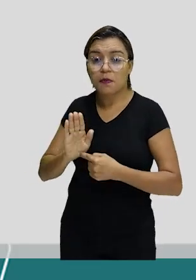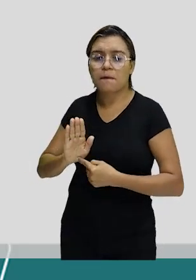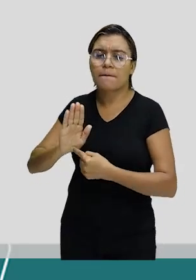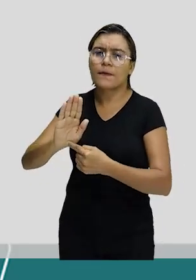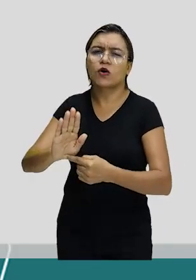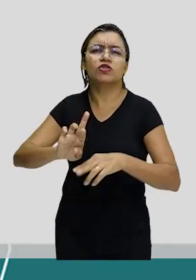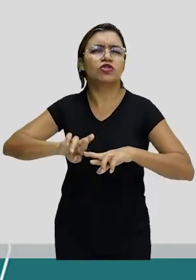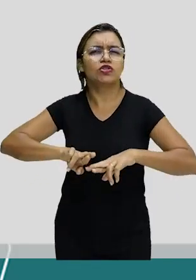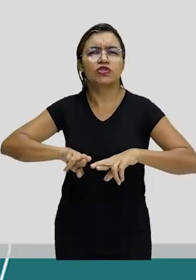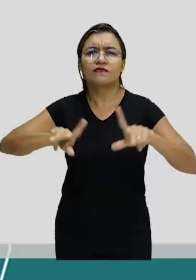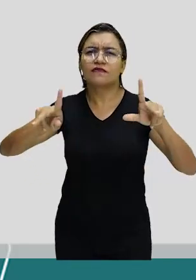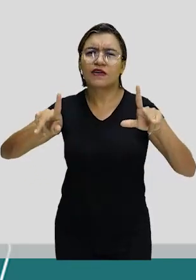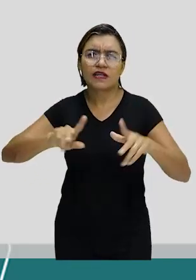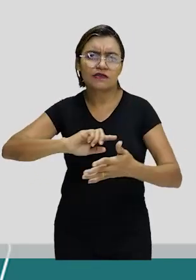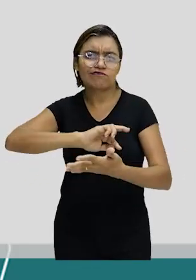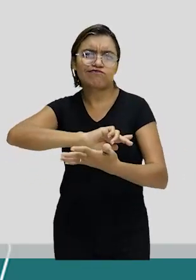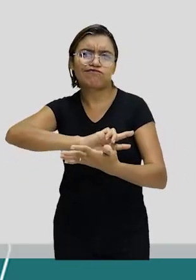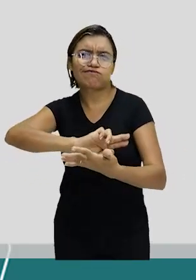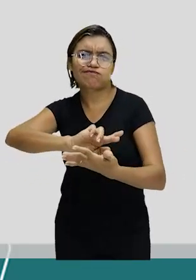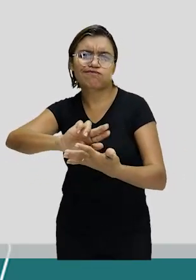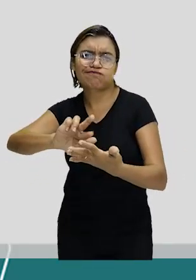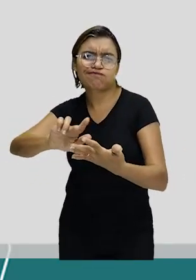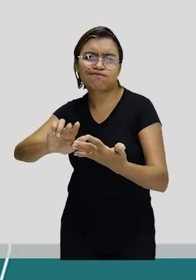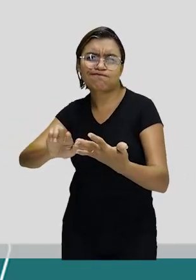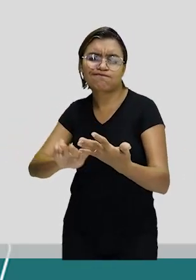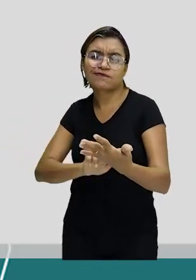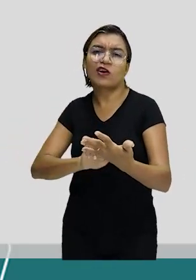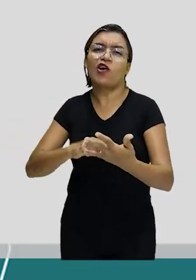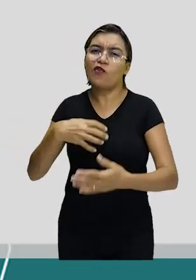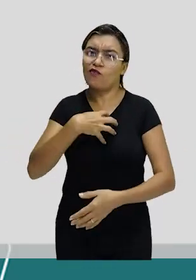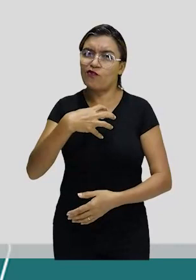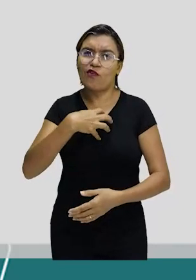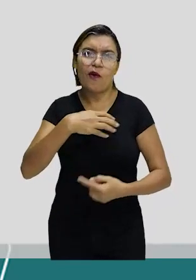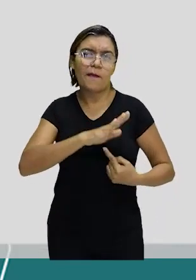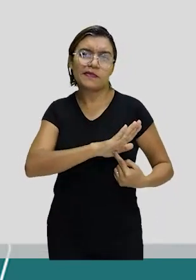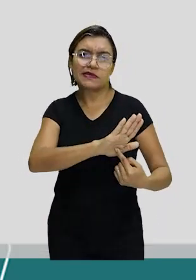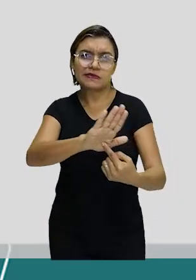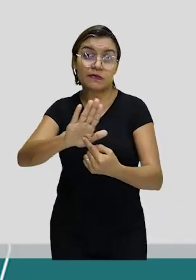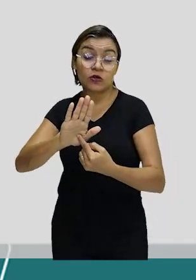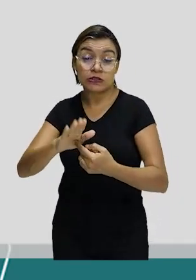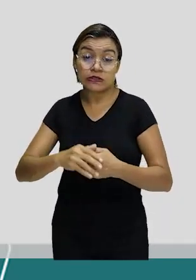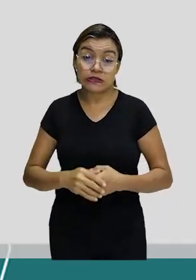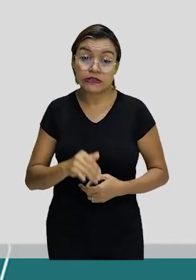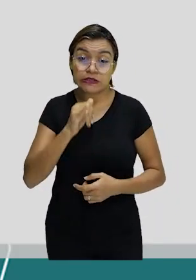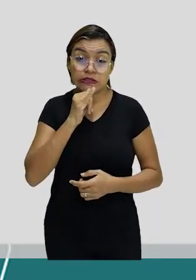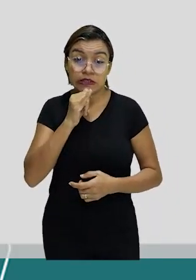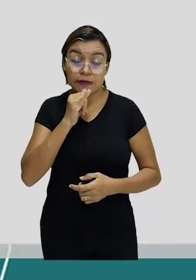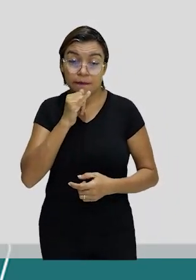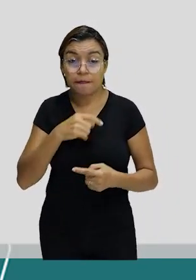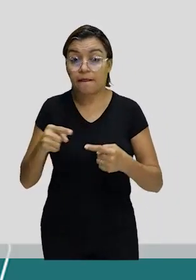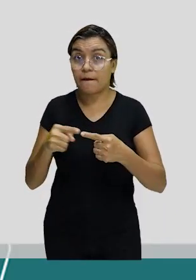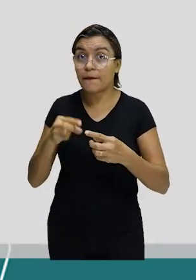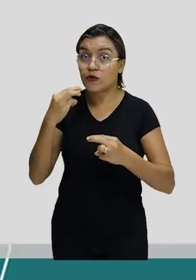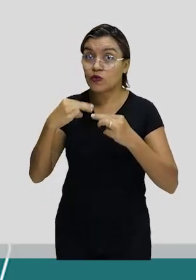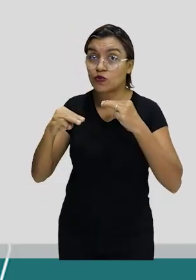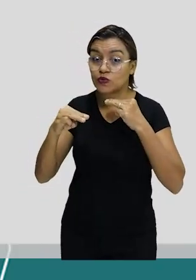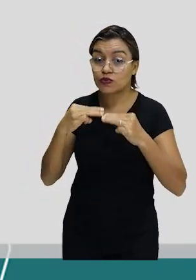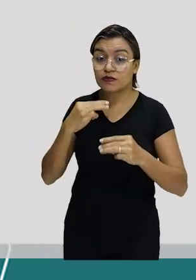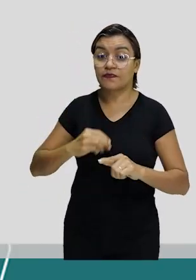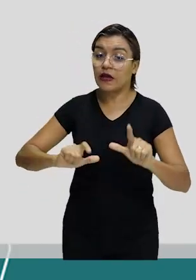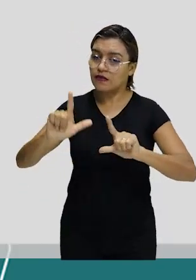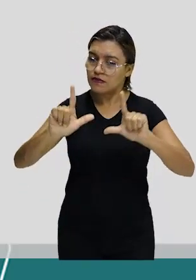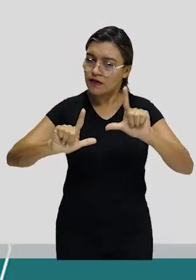diferentes formas e aspectos da sociedade, e aqui eu tenho alguns exemplos. A cultura popular se manifesta através das músicas,